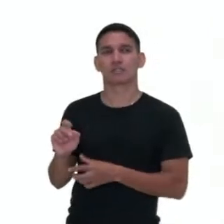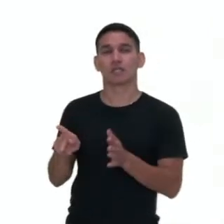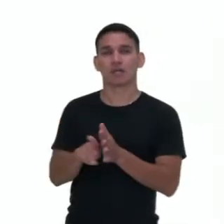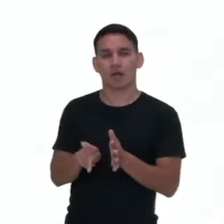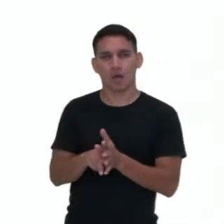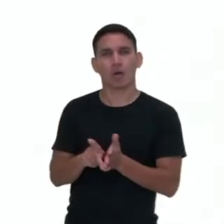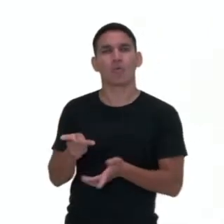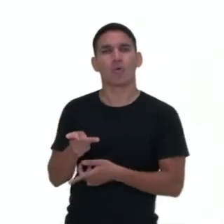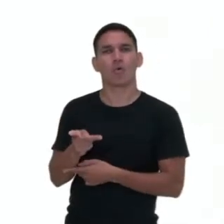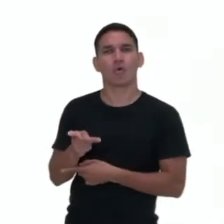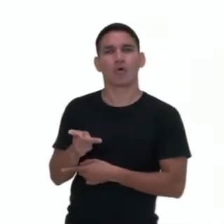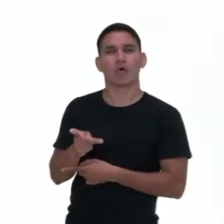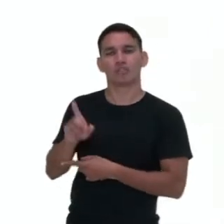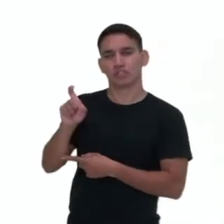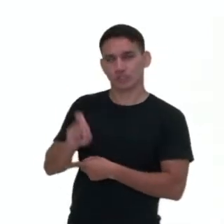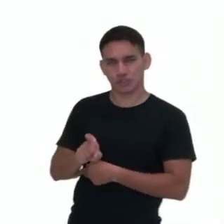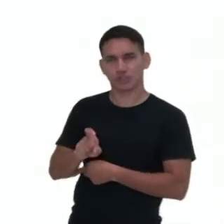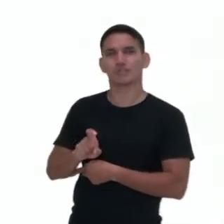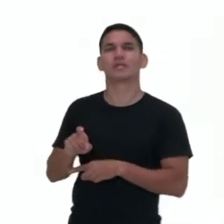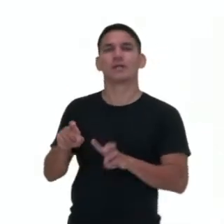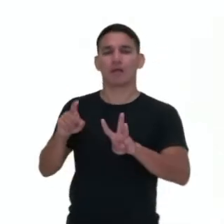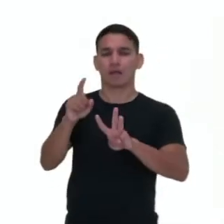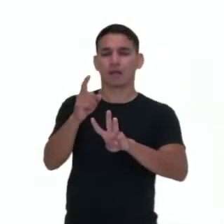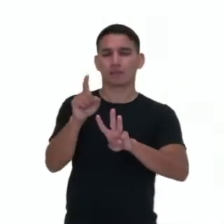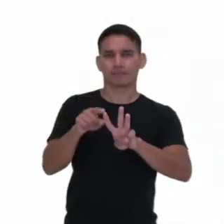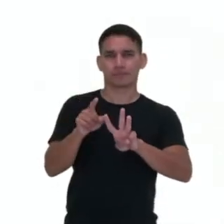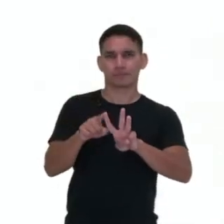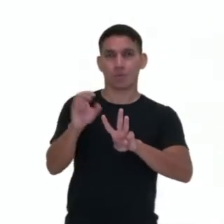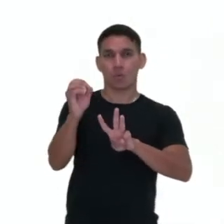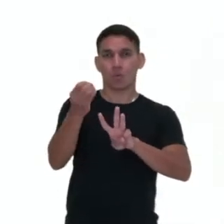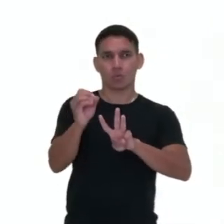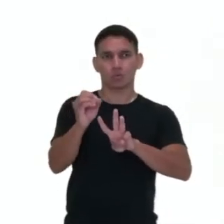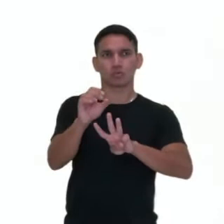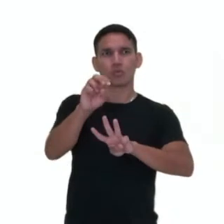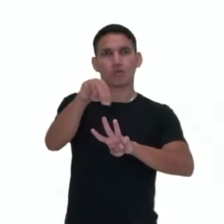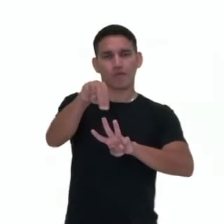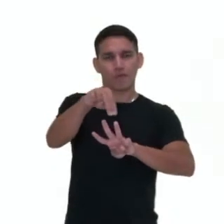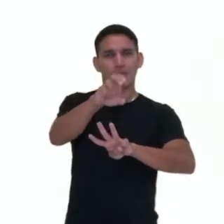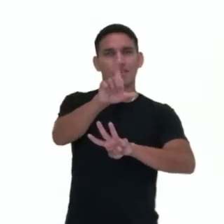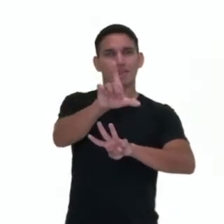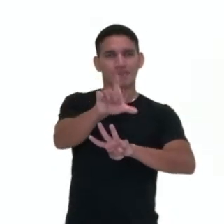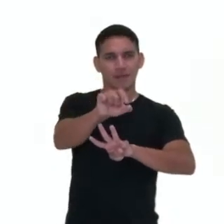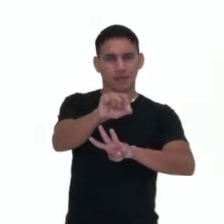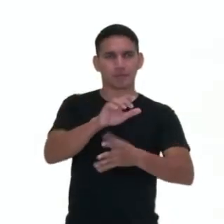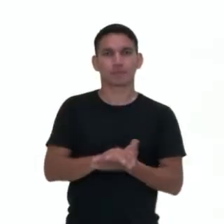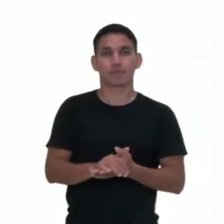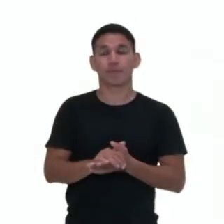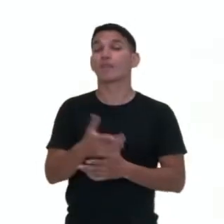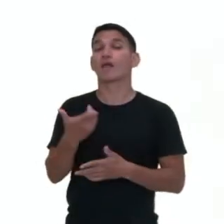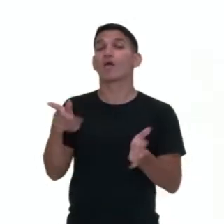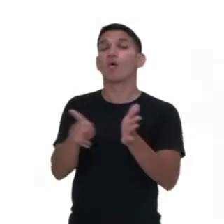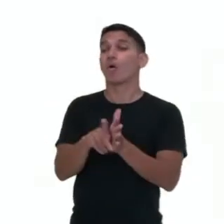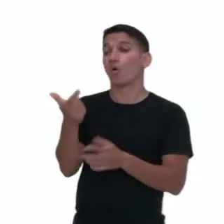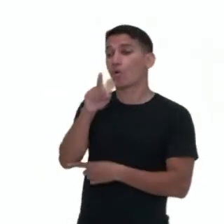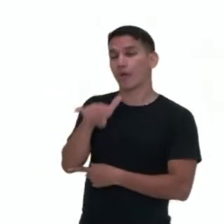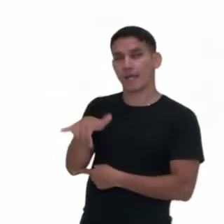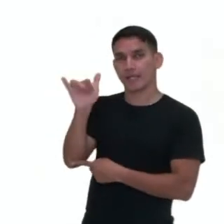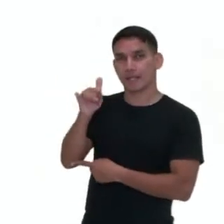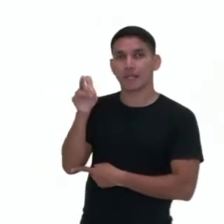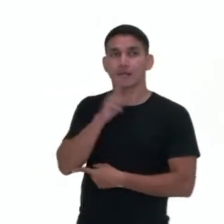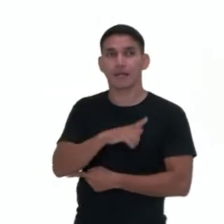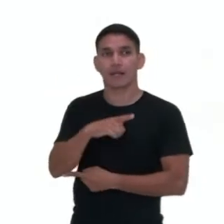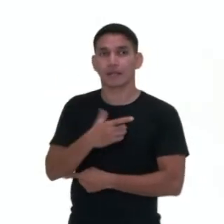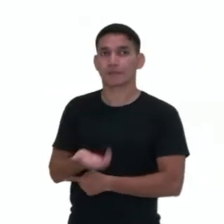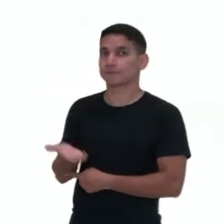X, em outubro, novembro e dezembro. O modelo Y, 50 para novembro, 150 para outubro, 150